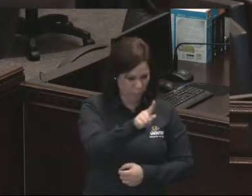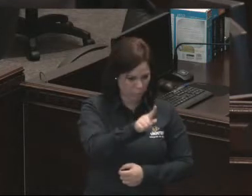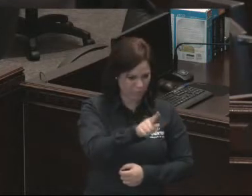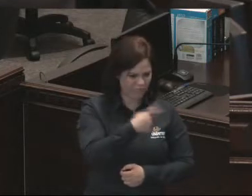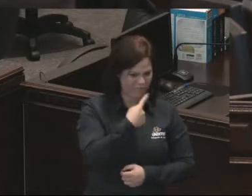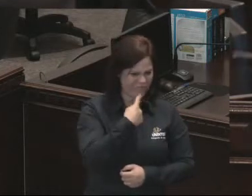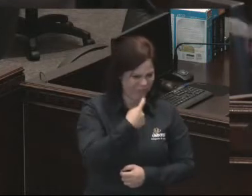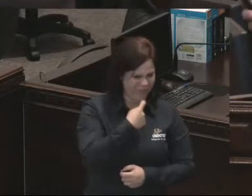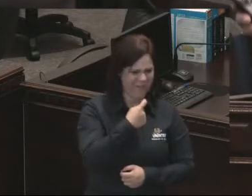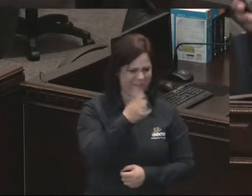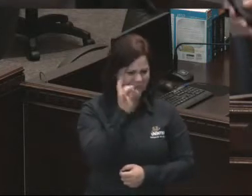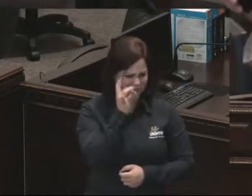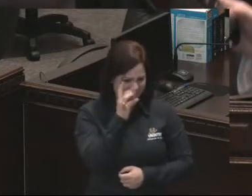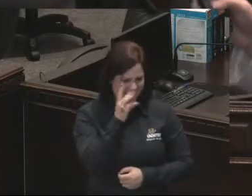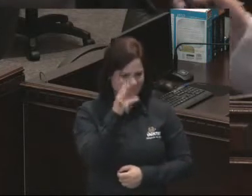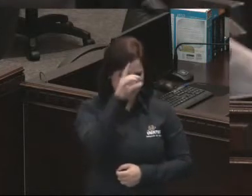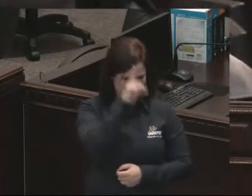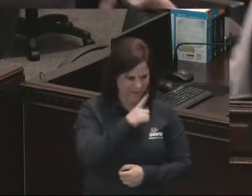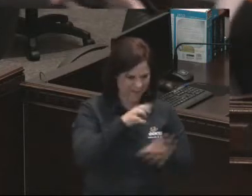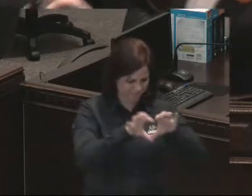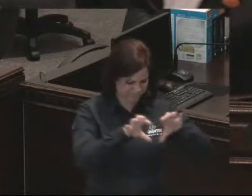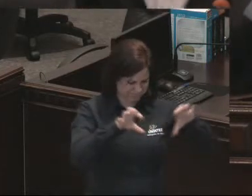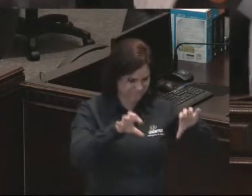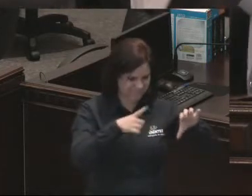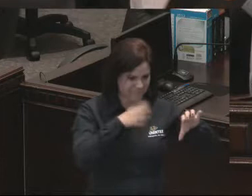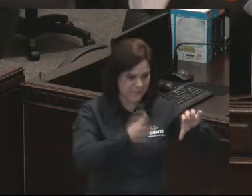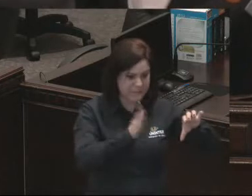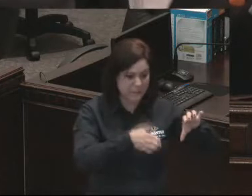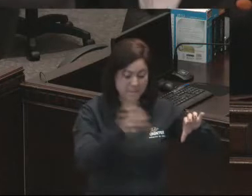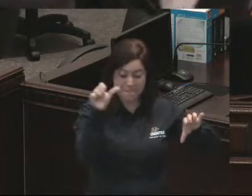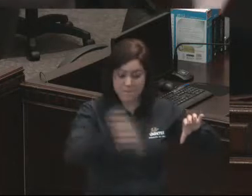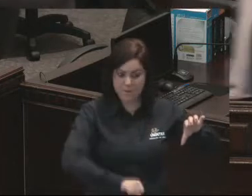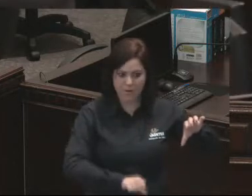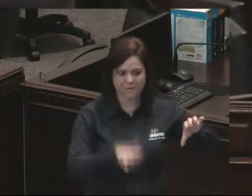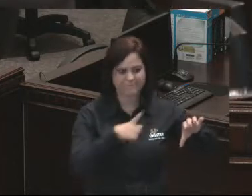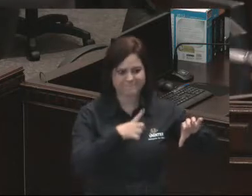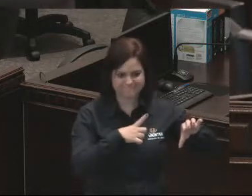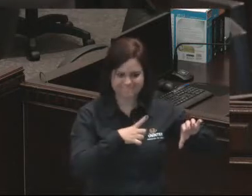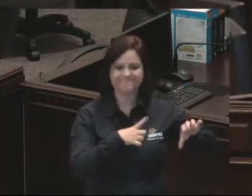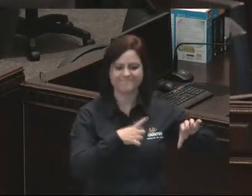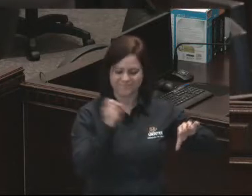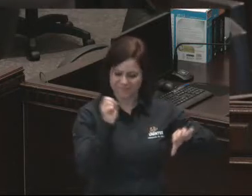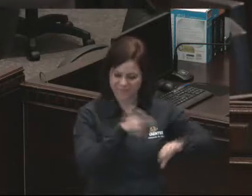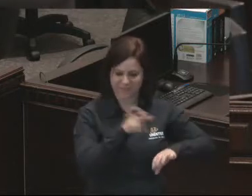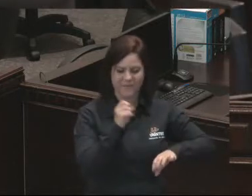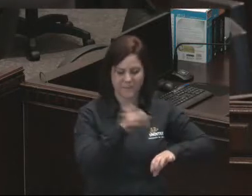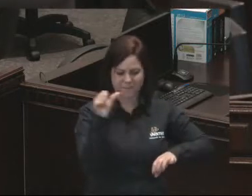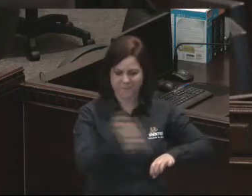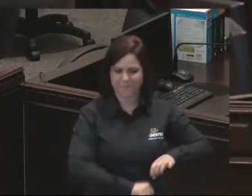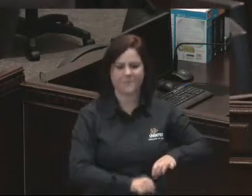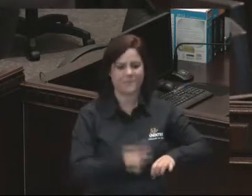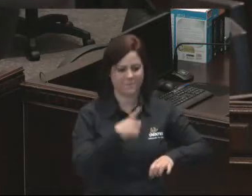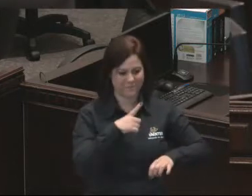dizer, não poderia estar presente aquele agrotóxico nessa cultura. Então, nós temos vários aqui,